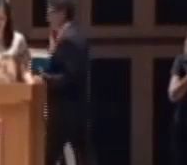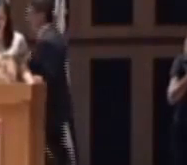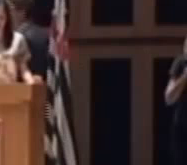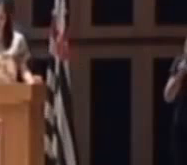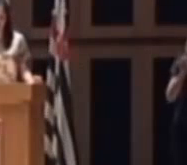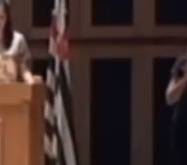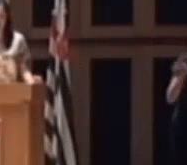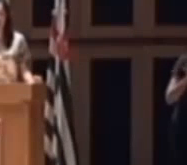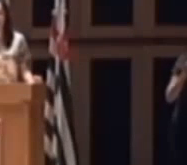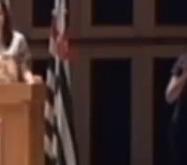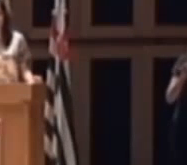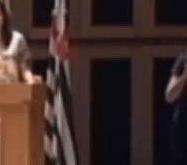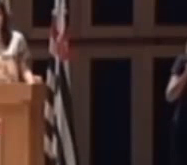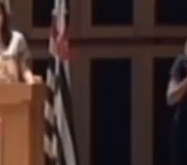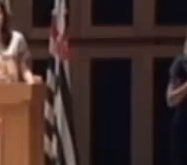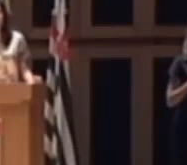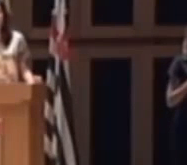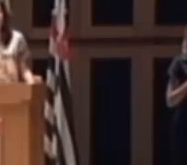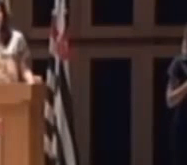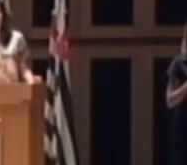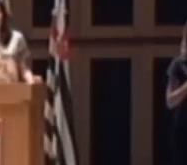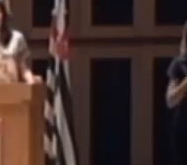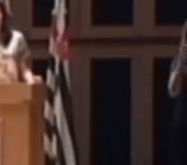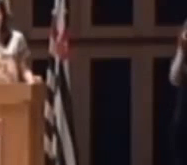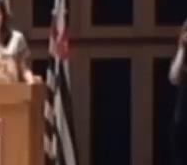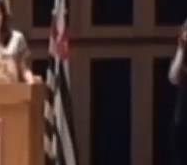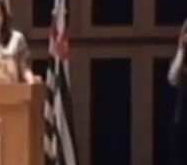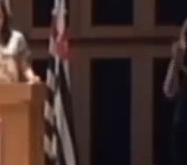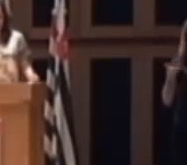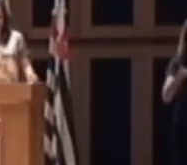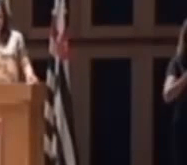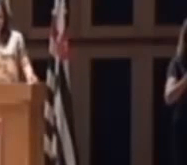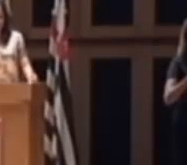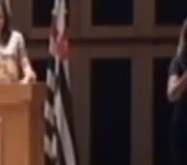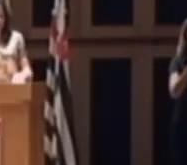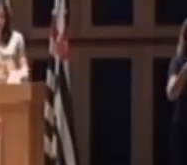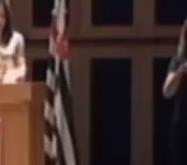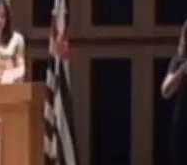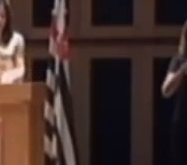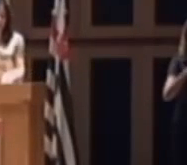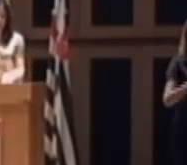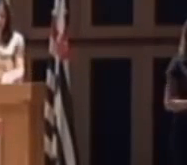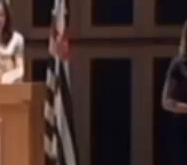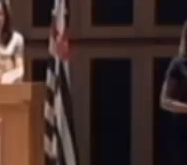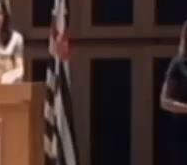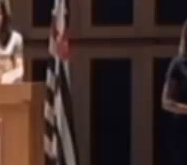de São Paulo, Dr. Ayrton Grazioli, que mediará os trabalhos.